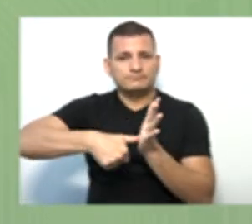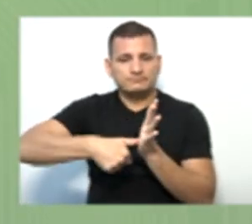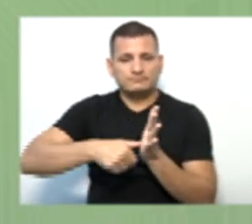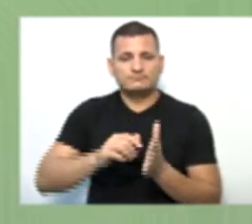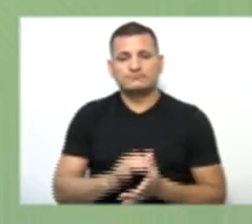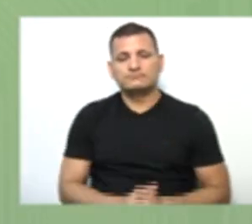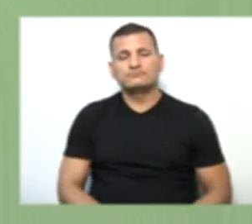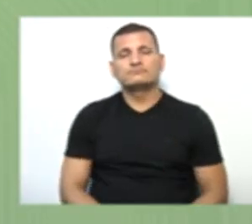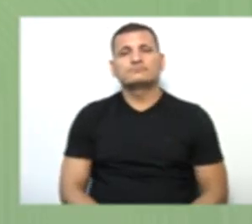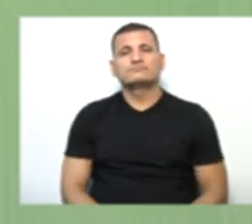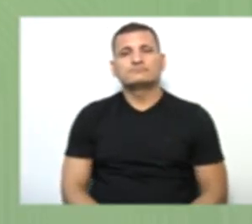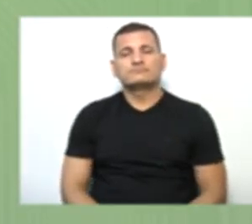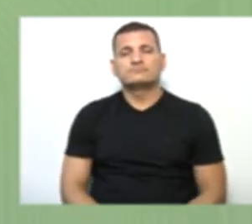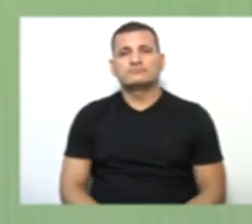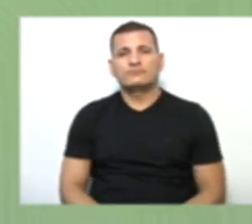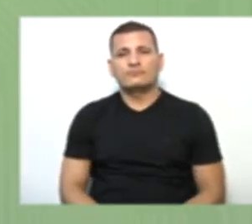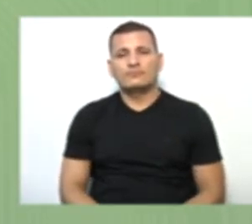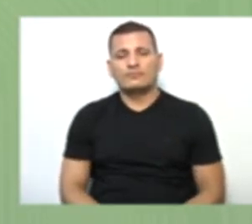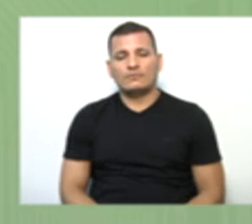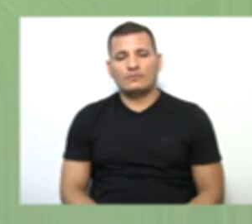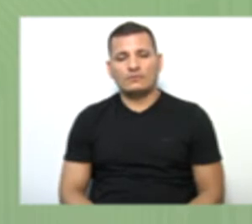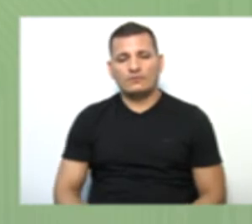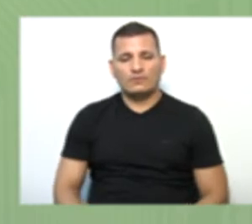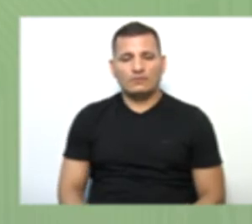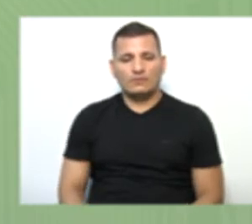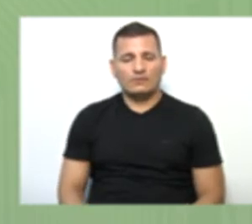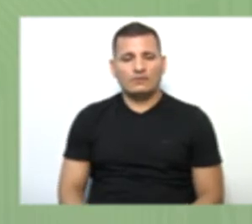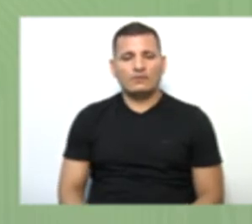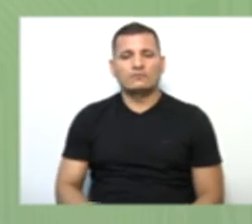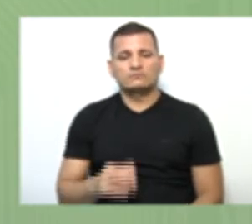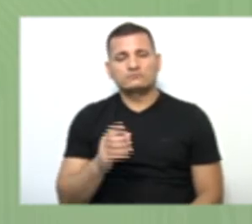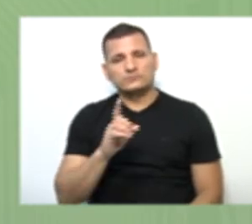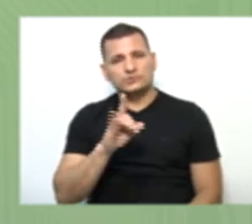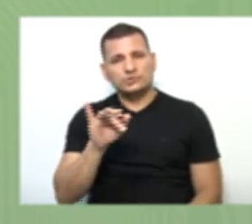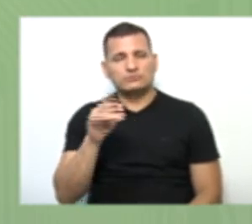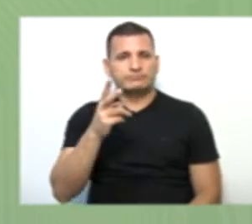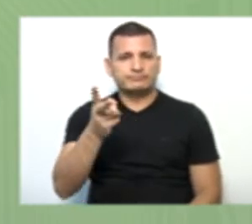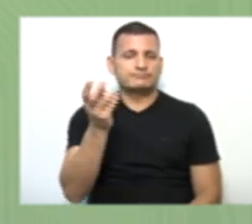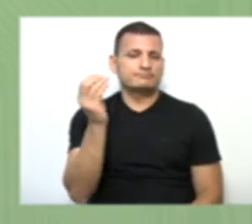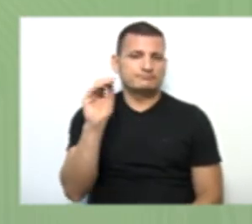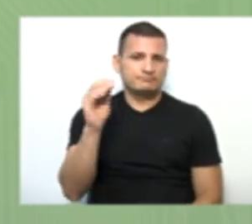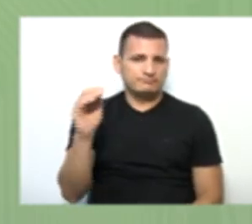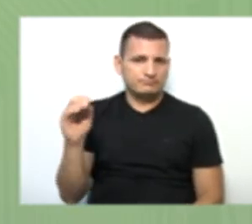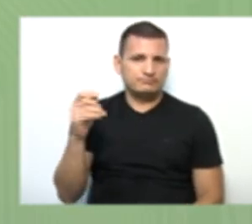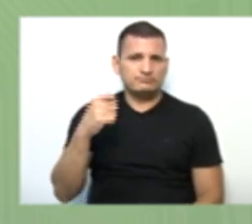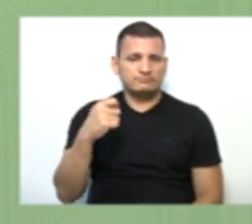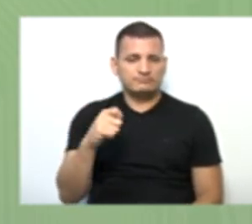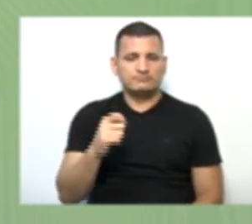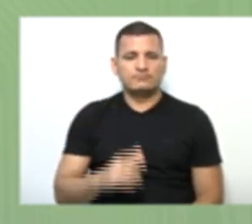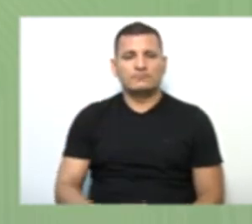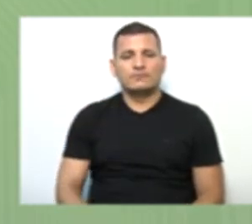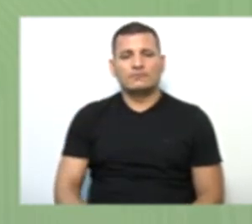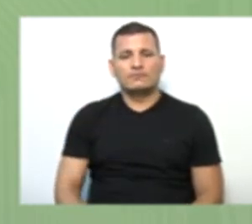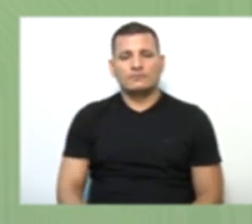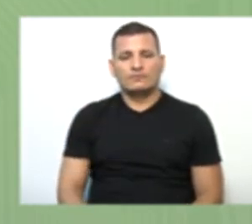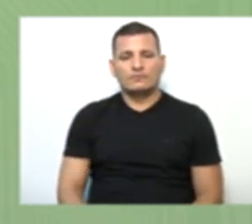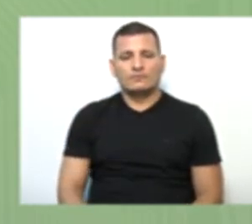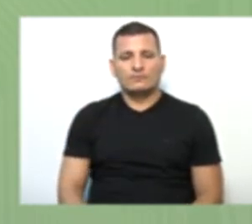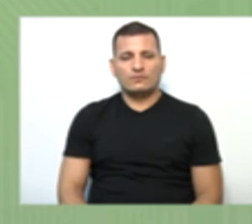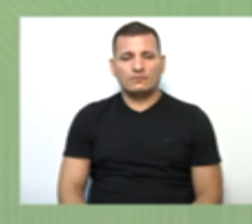a data do lançamento, sempre tem que se informar, né? Foi 1/1 de X1.